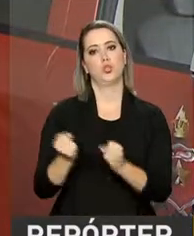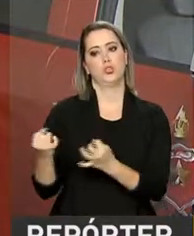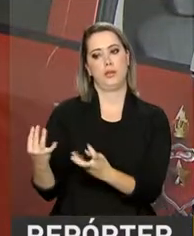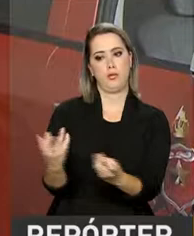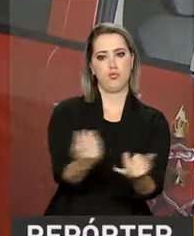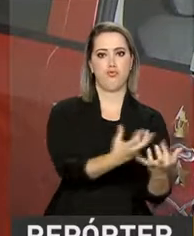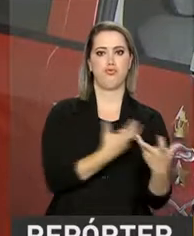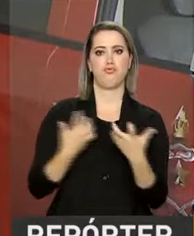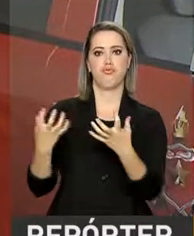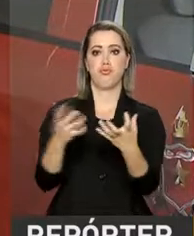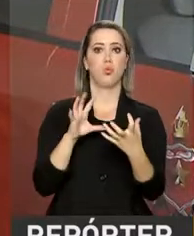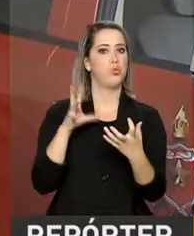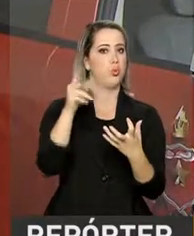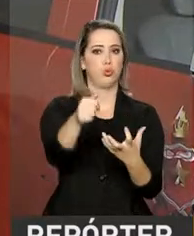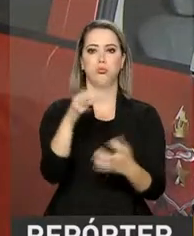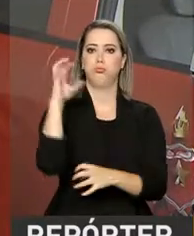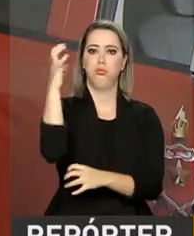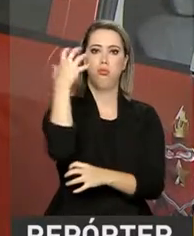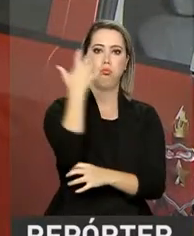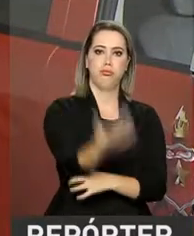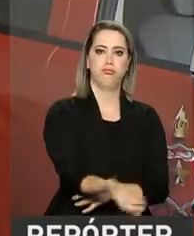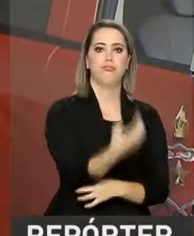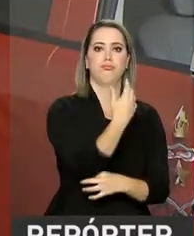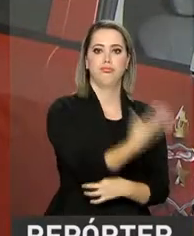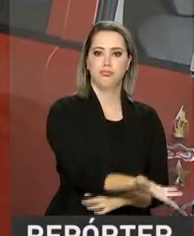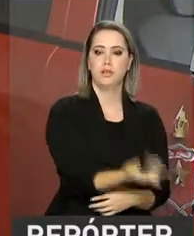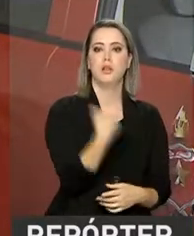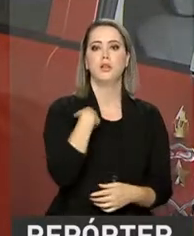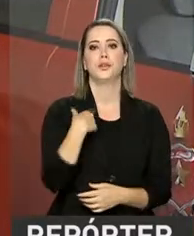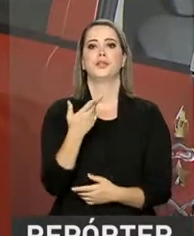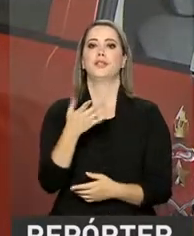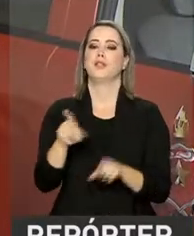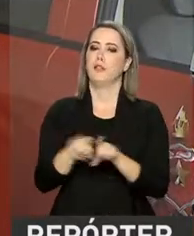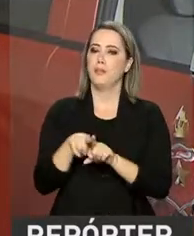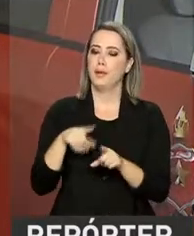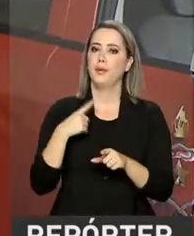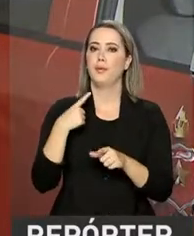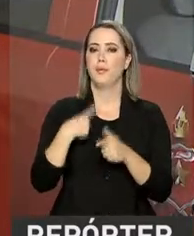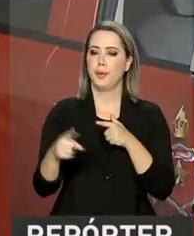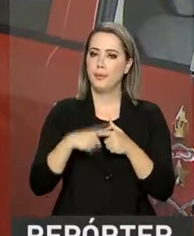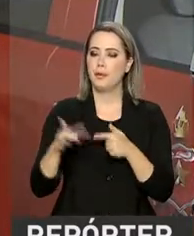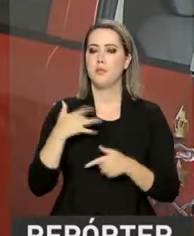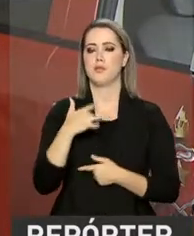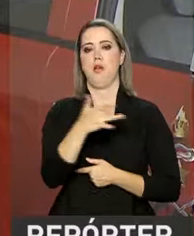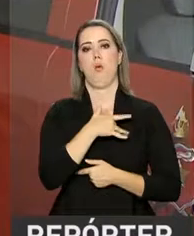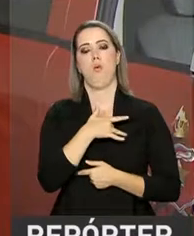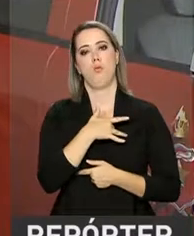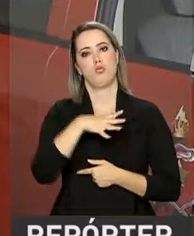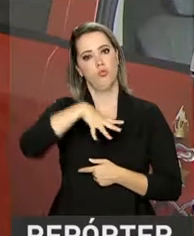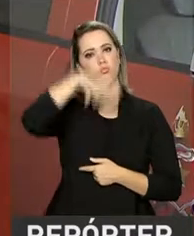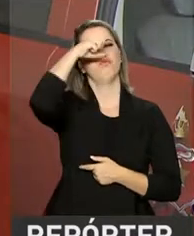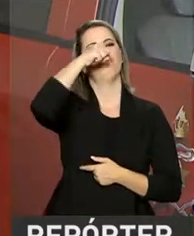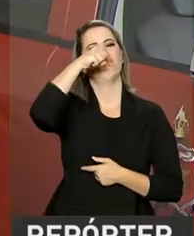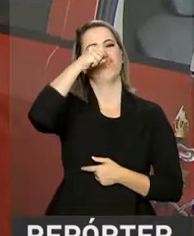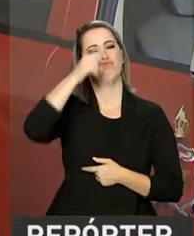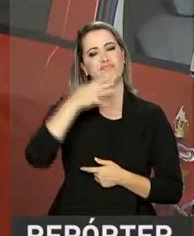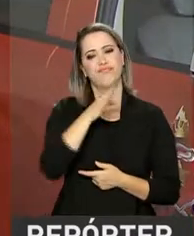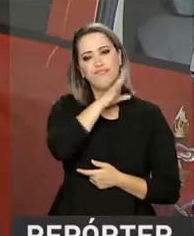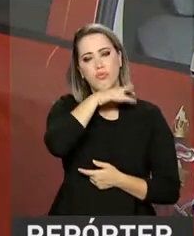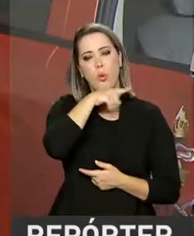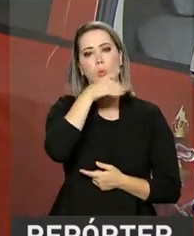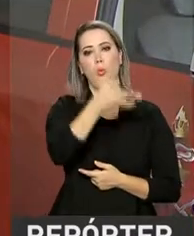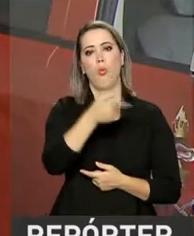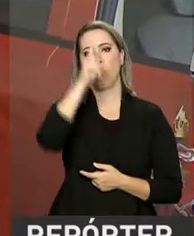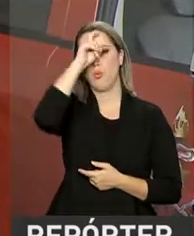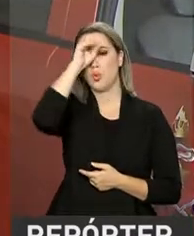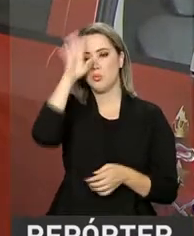que prejudica a saúde, principalmente de crianças e de pessoas mais idosas, com problemas respiratórios. Então é nessa época que os hospitais começam a